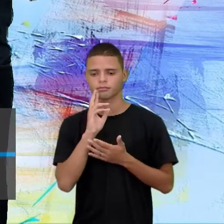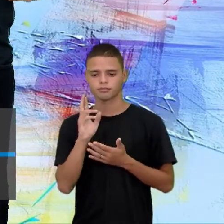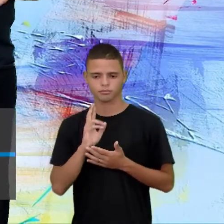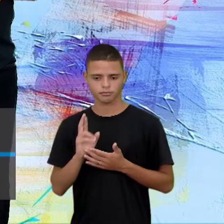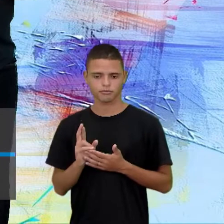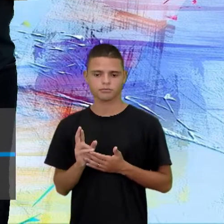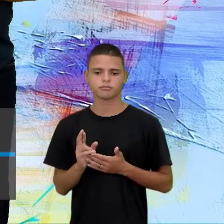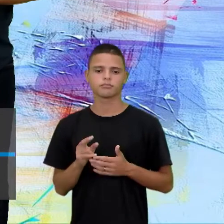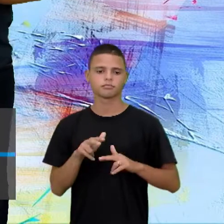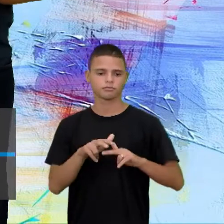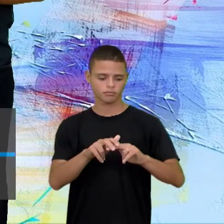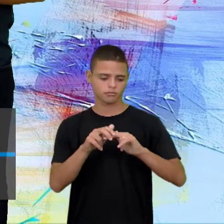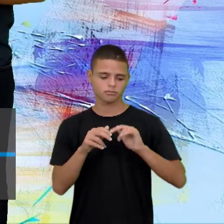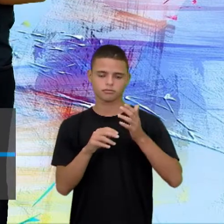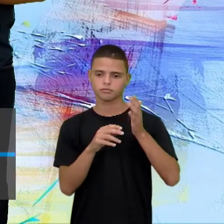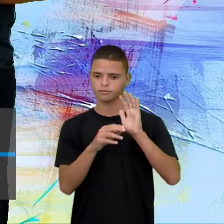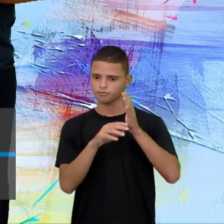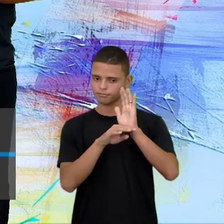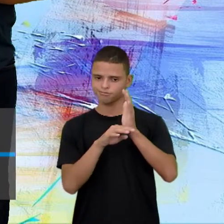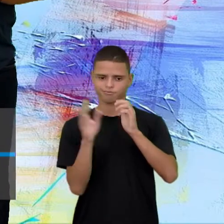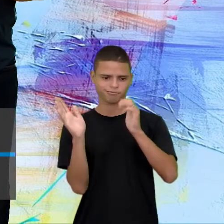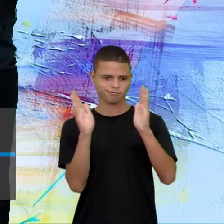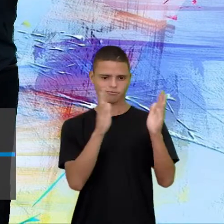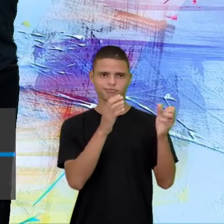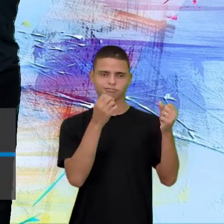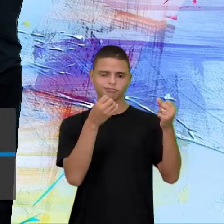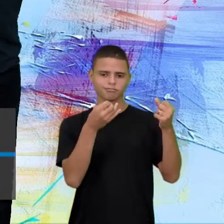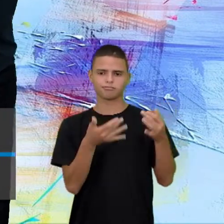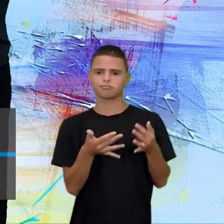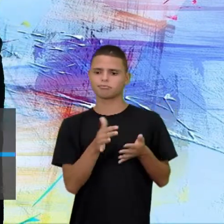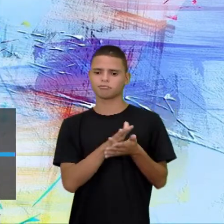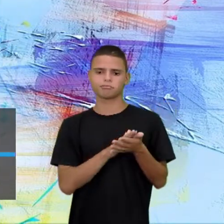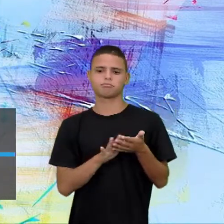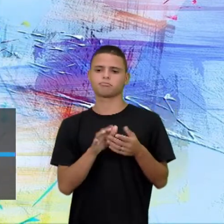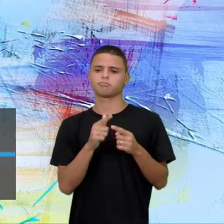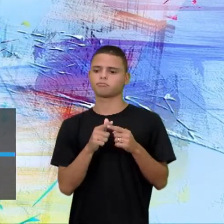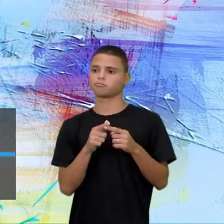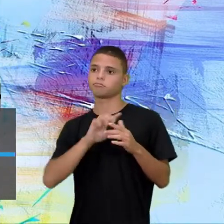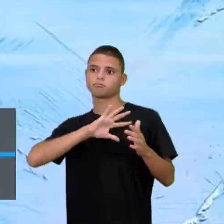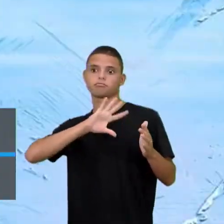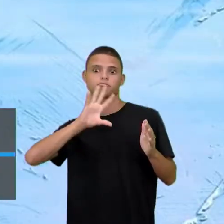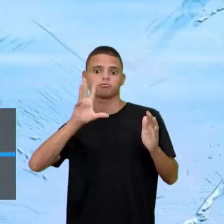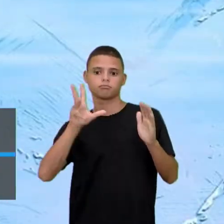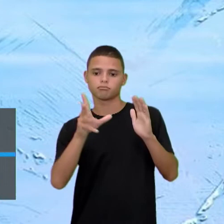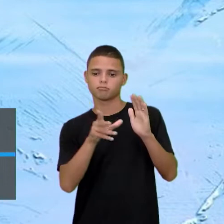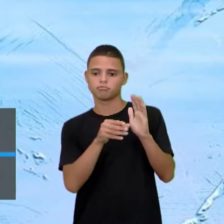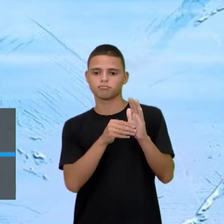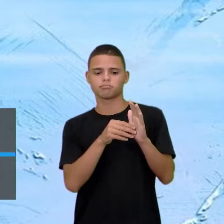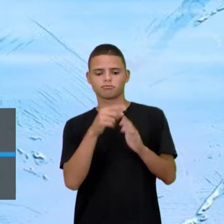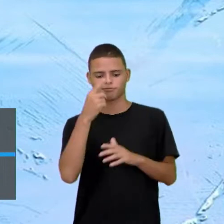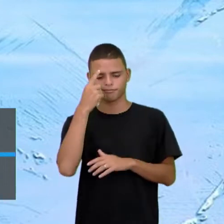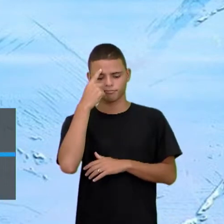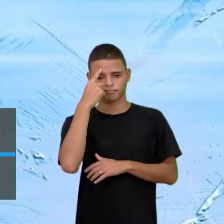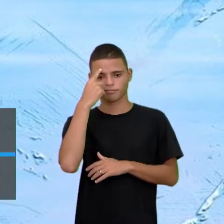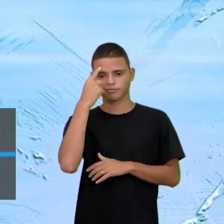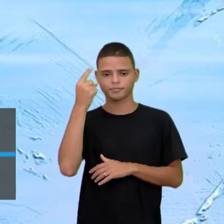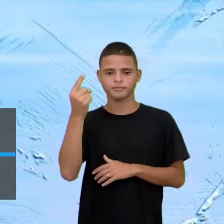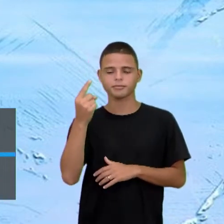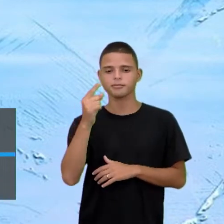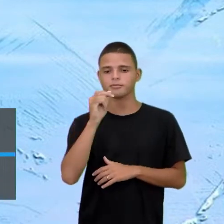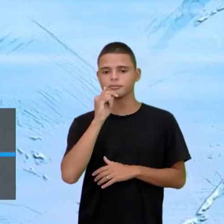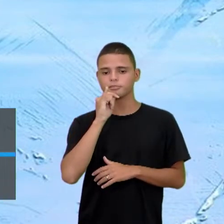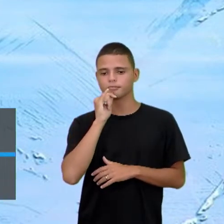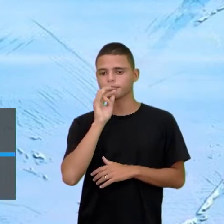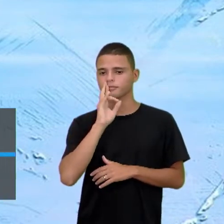por isso no vídeo ele tenha falado que não é nada, né? Porque ele é tanta coisa, que quando a gente vai pensar no